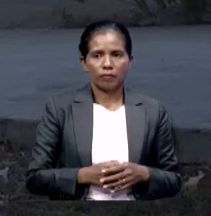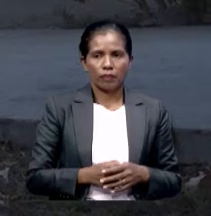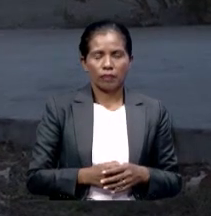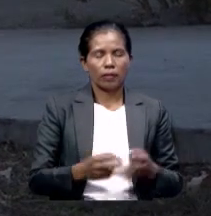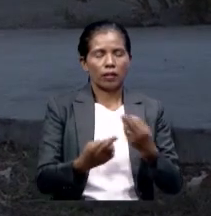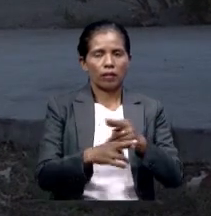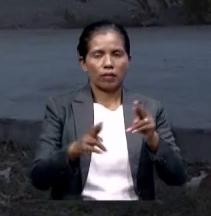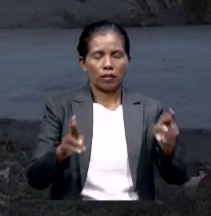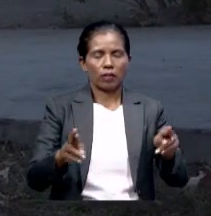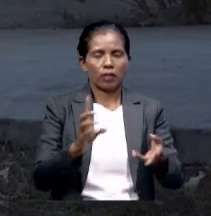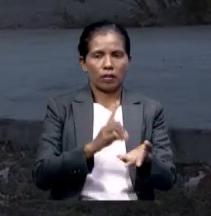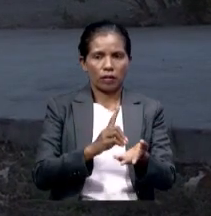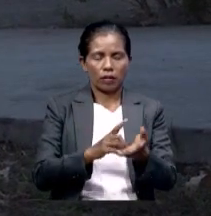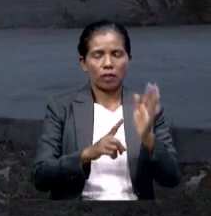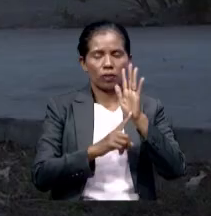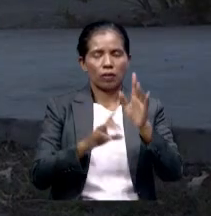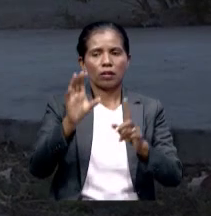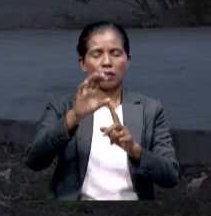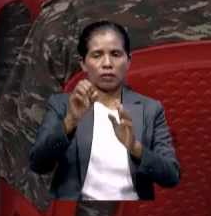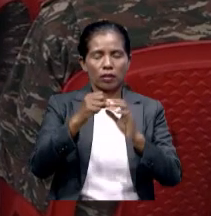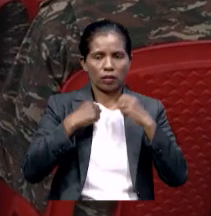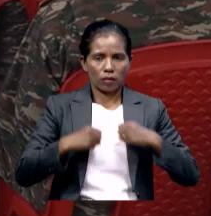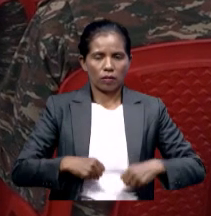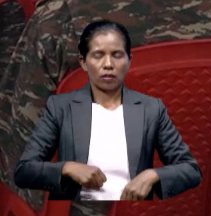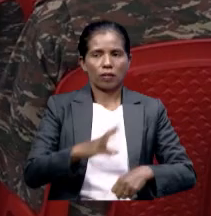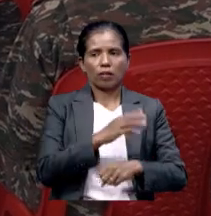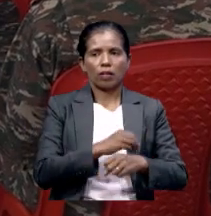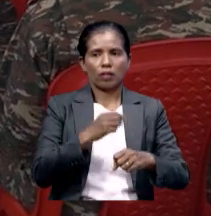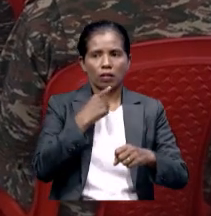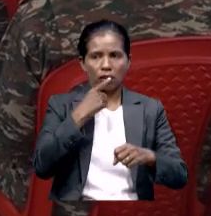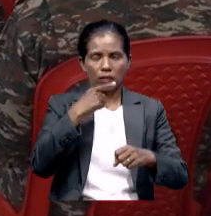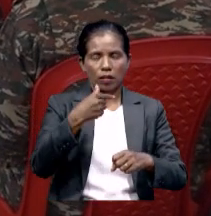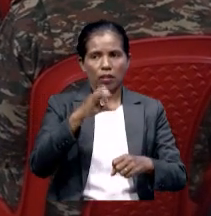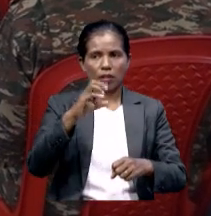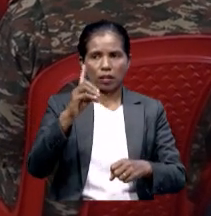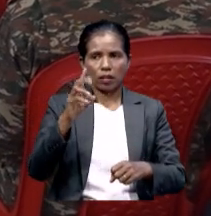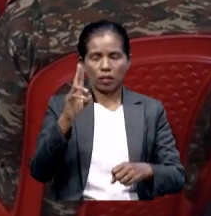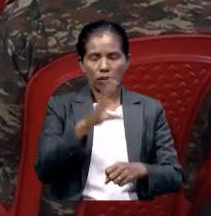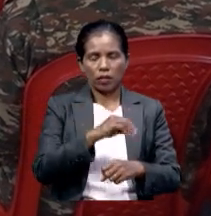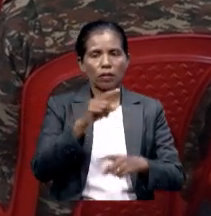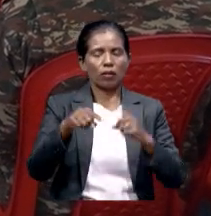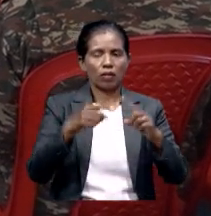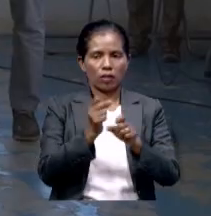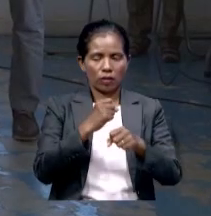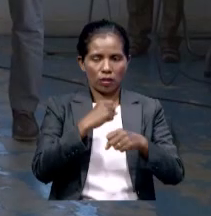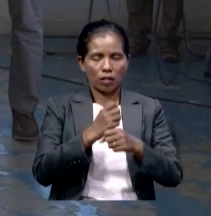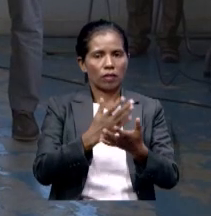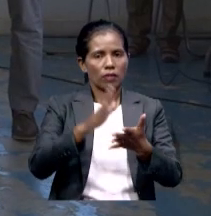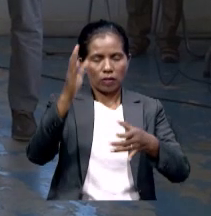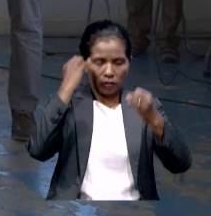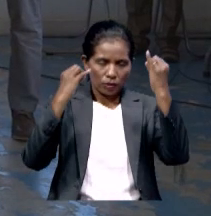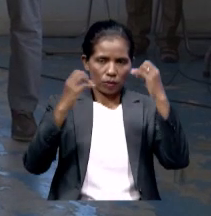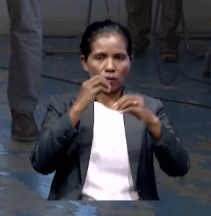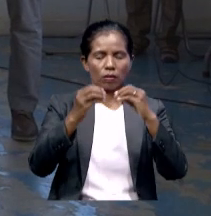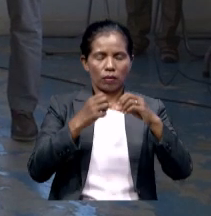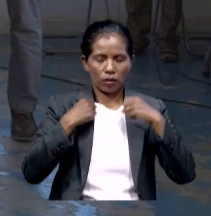Resultado teste médico ne fosai husi sefi saúde militar, tenente coronel Guido de Oliveira, banhira halau sensibilização com a saúde